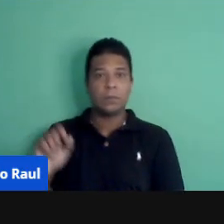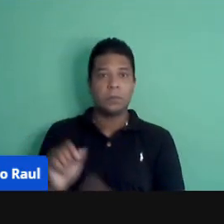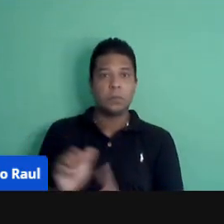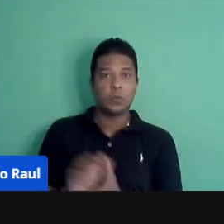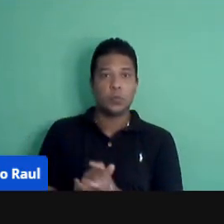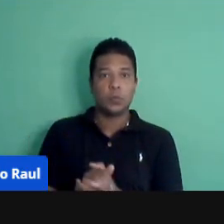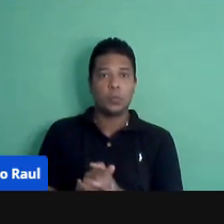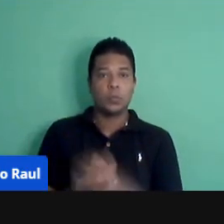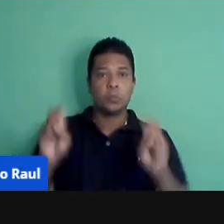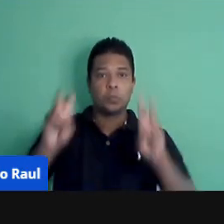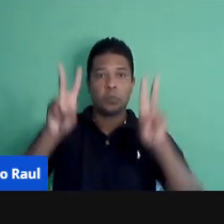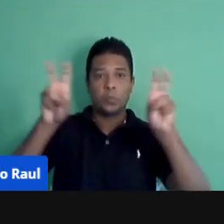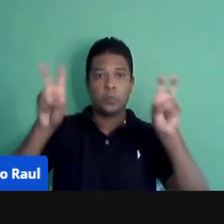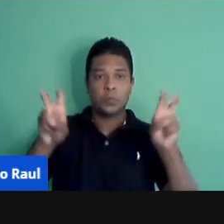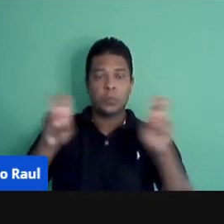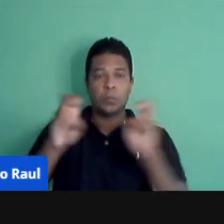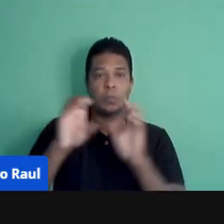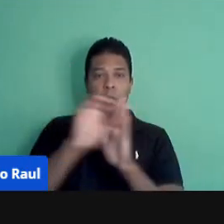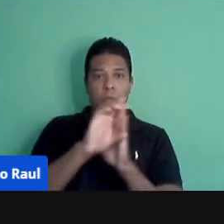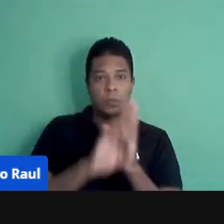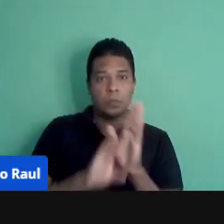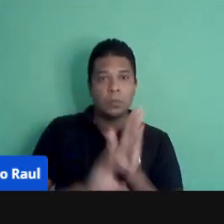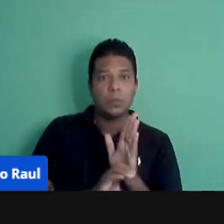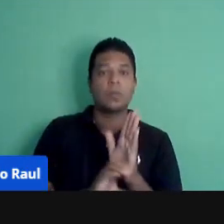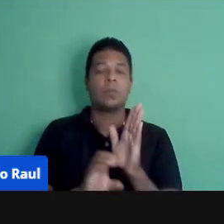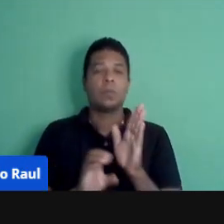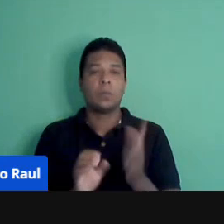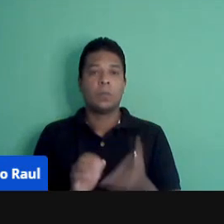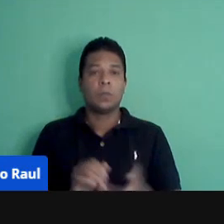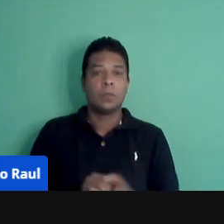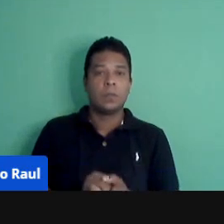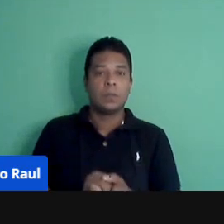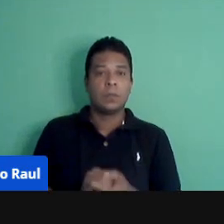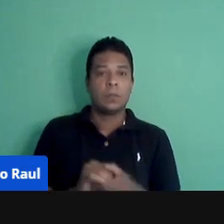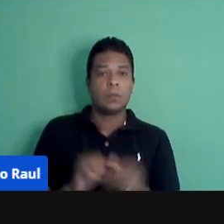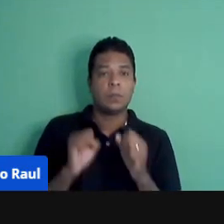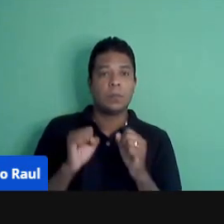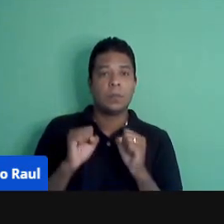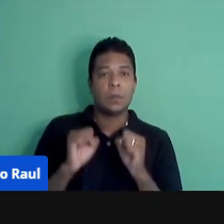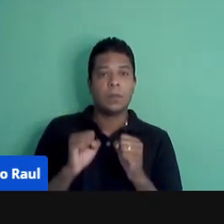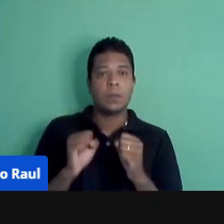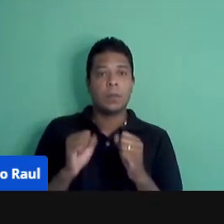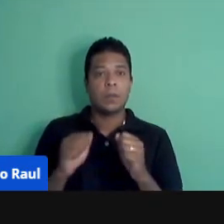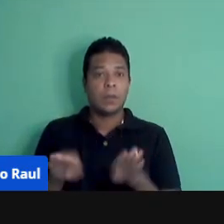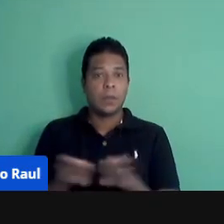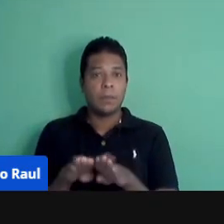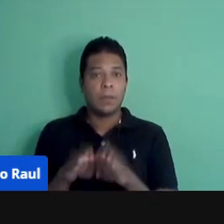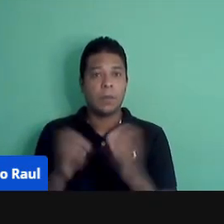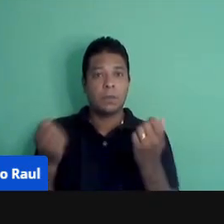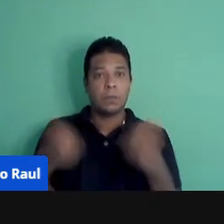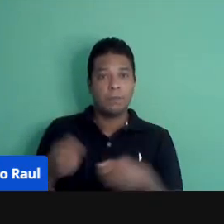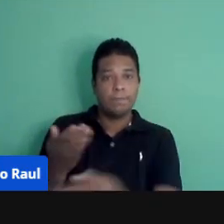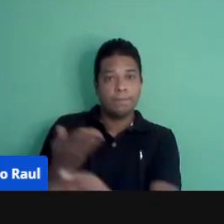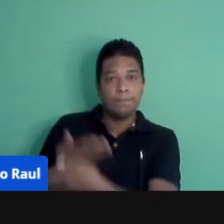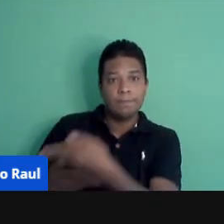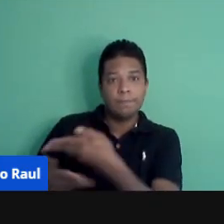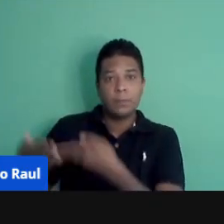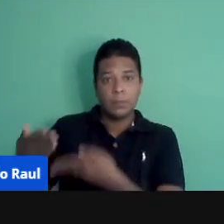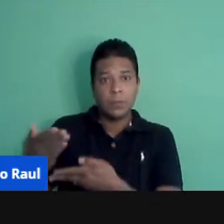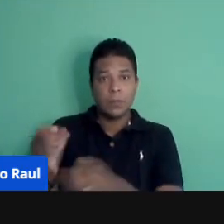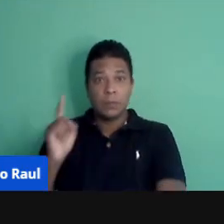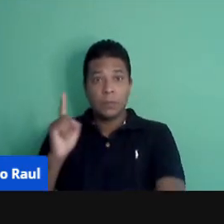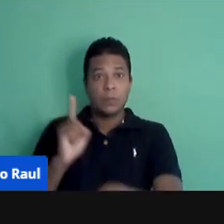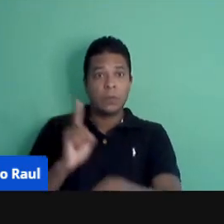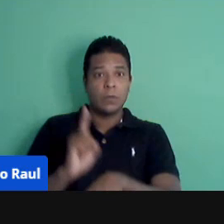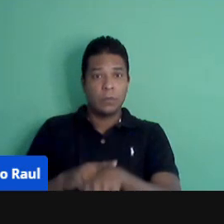determinado conteúdo. É possível também fazer uma interação em tempo real, virtual,